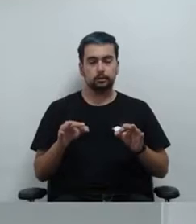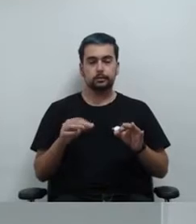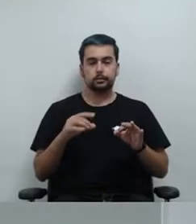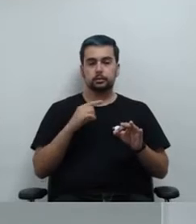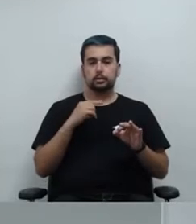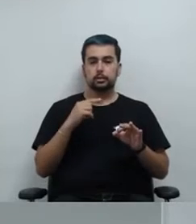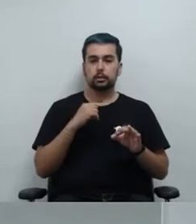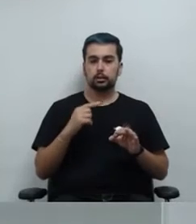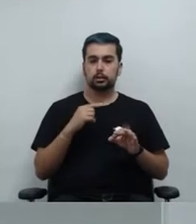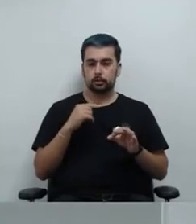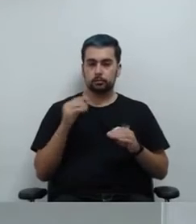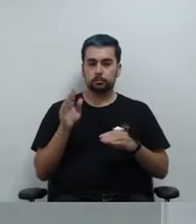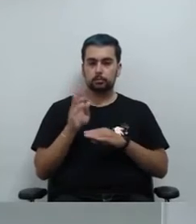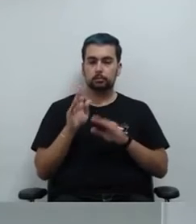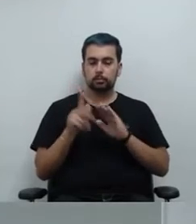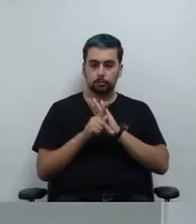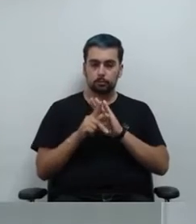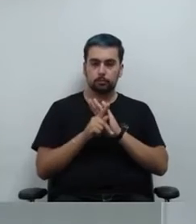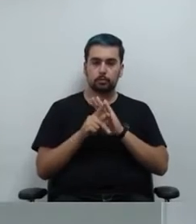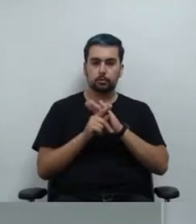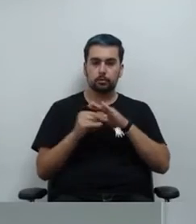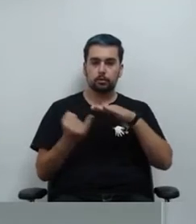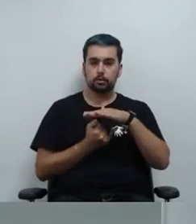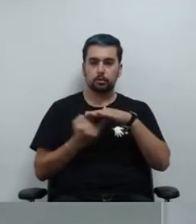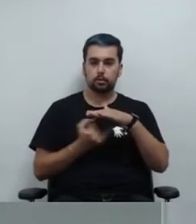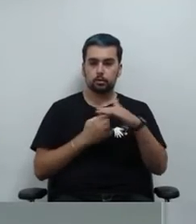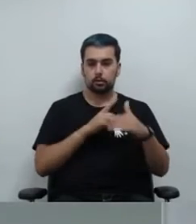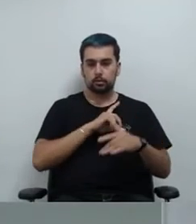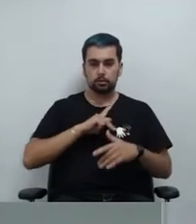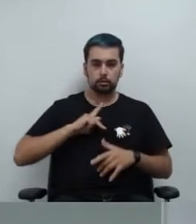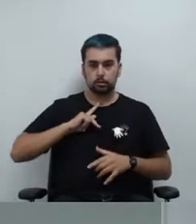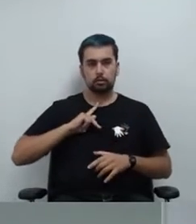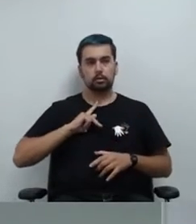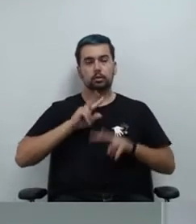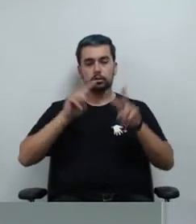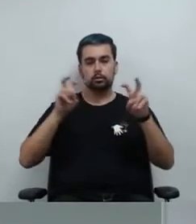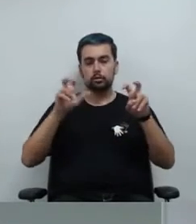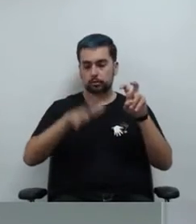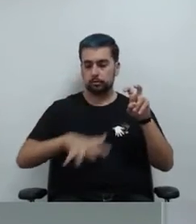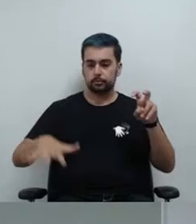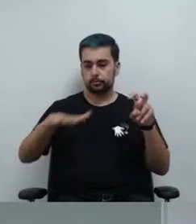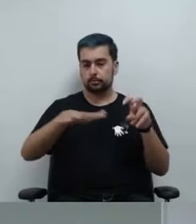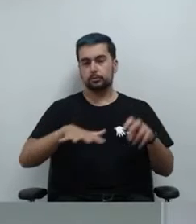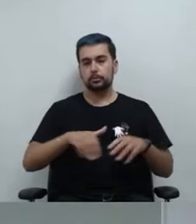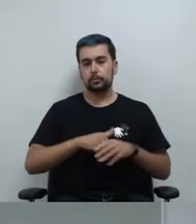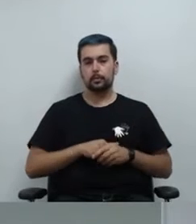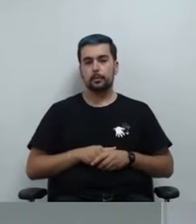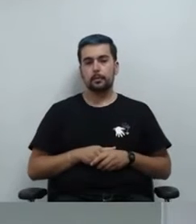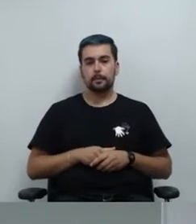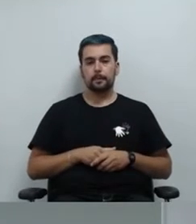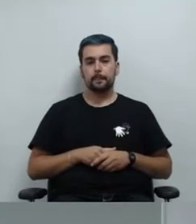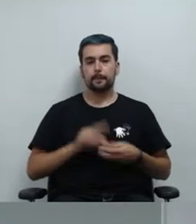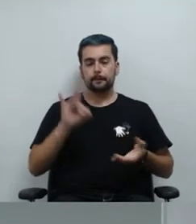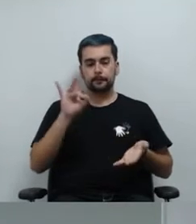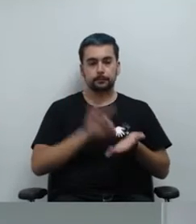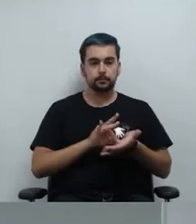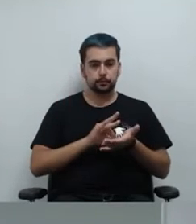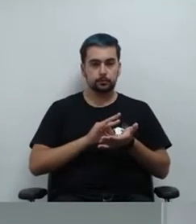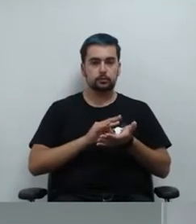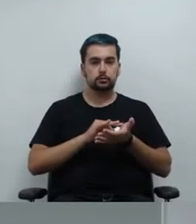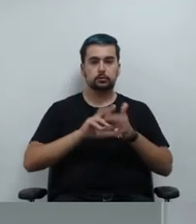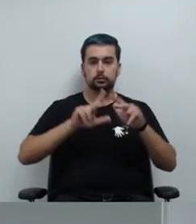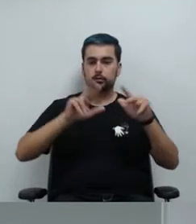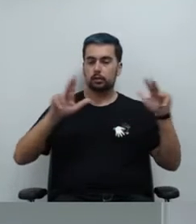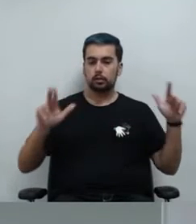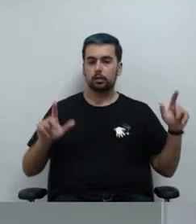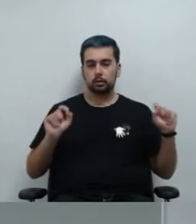como atribuição institucional da Defensoria Pública a atuação na temática ambiental. E a realidade, em muitos